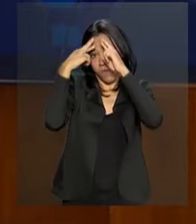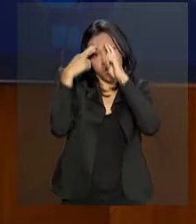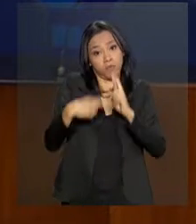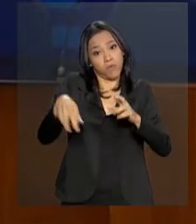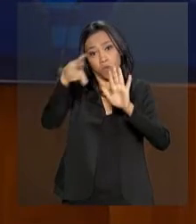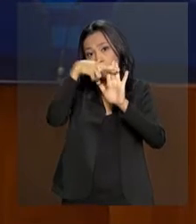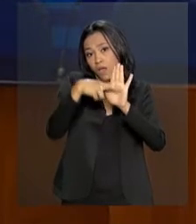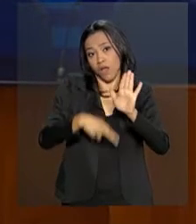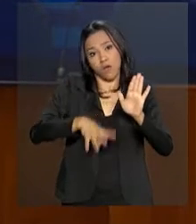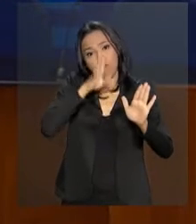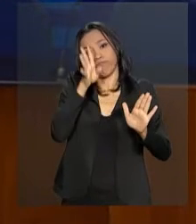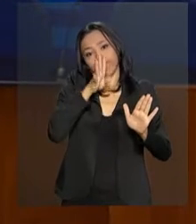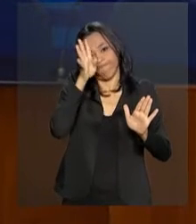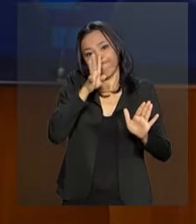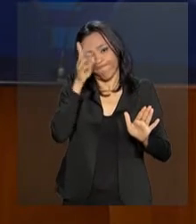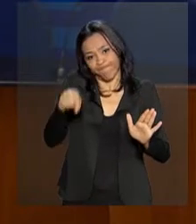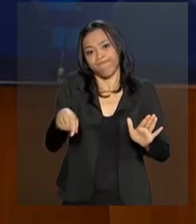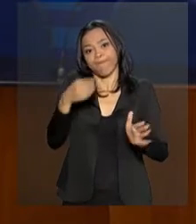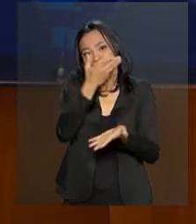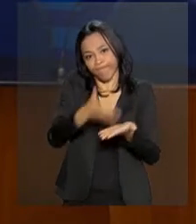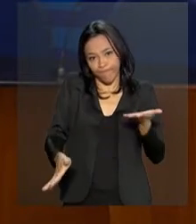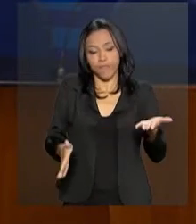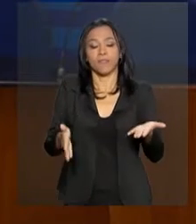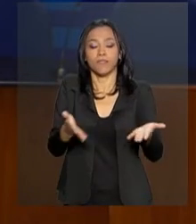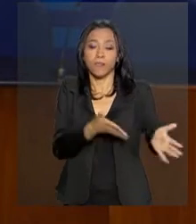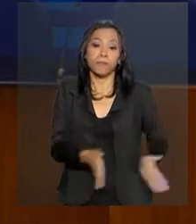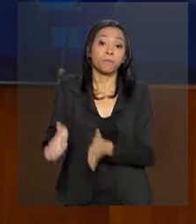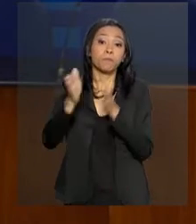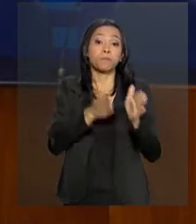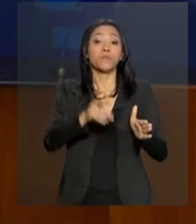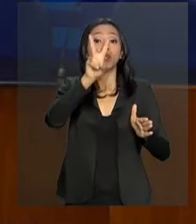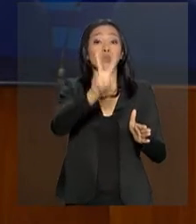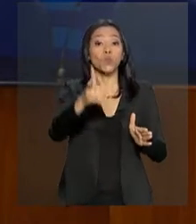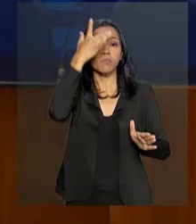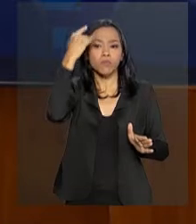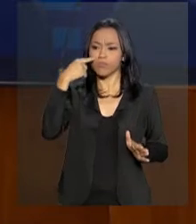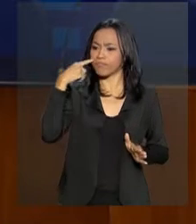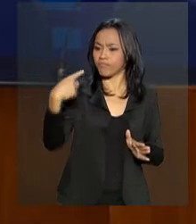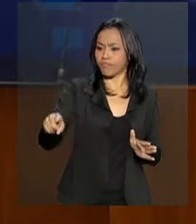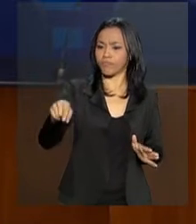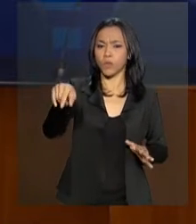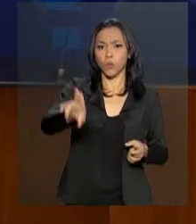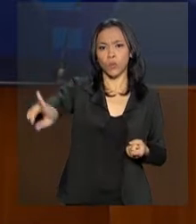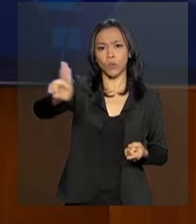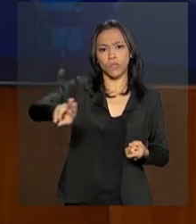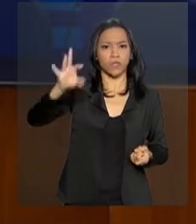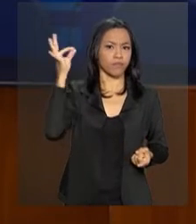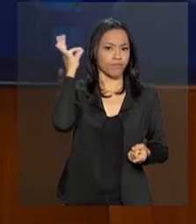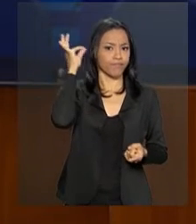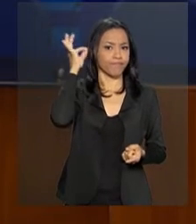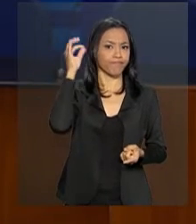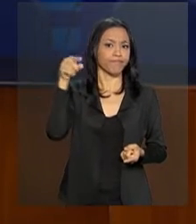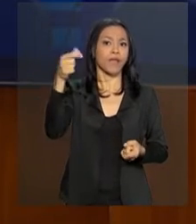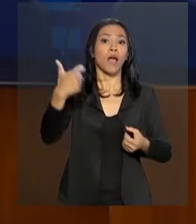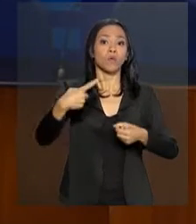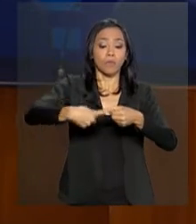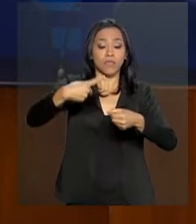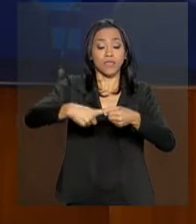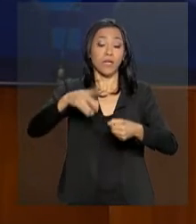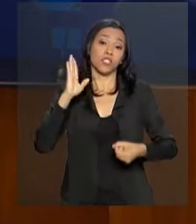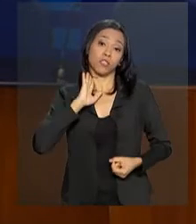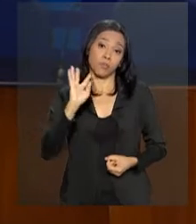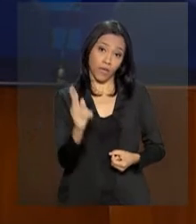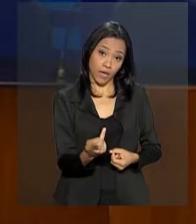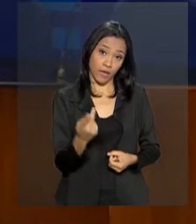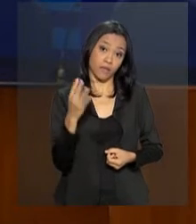ou desobedeceram as instruções dos fiscais, por exemplo. Duas pessoas foram flagradas usando ponto eletrônico na cidade de Montes Claros, em Minas Gerais,